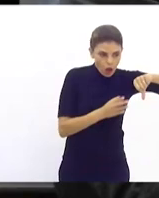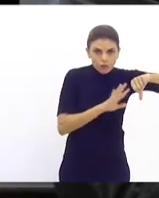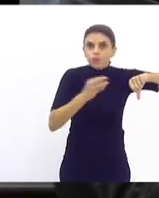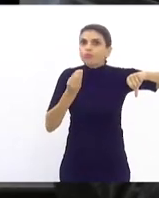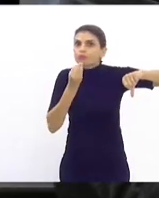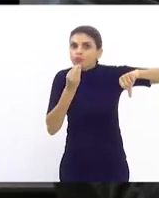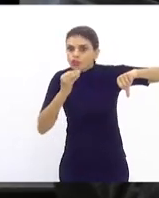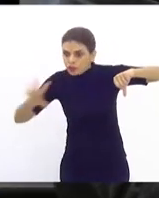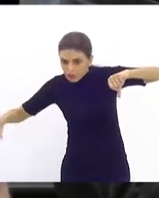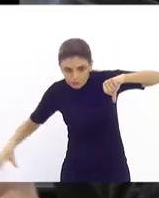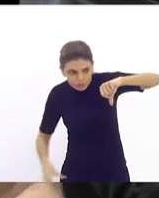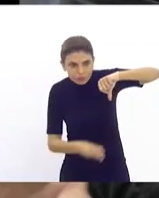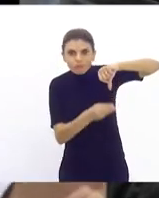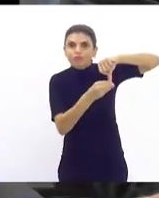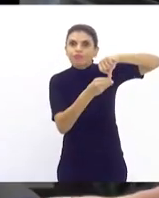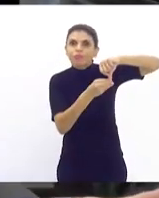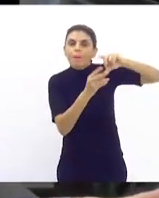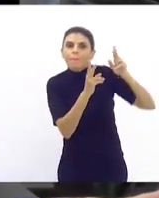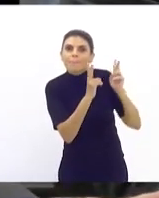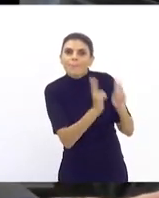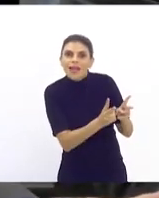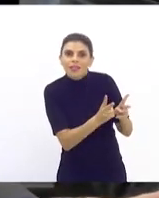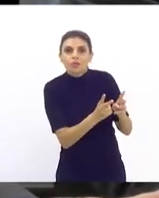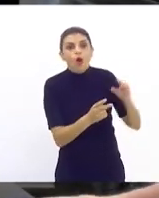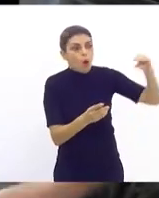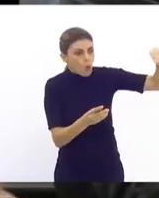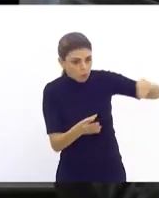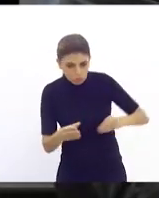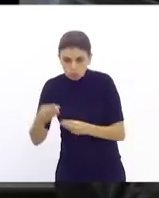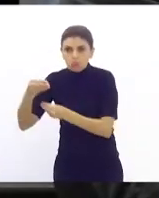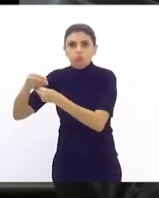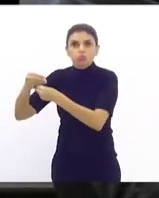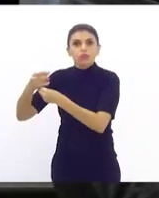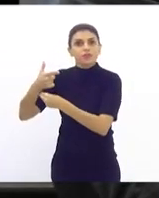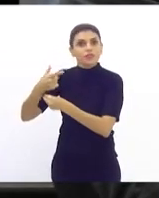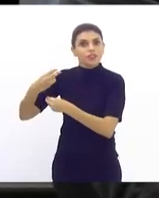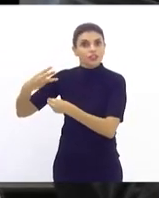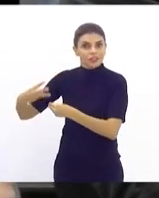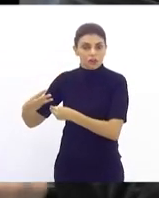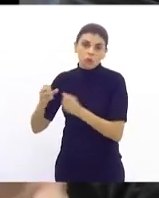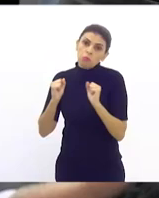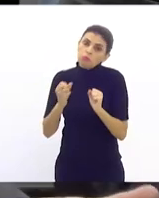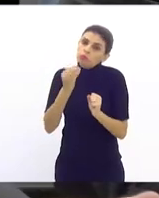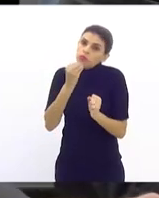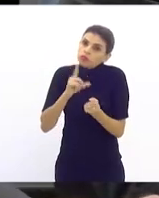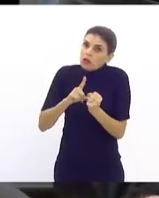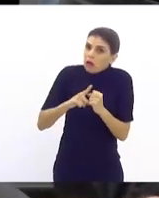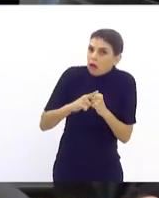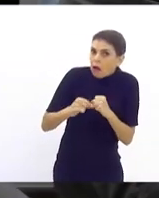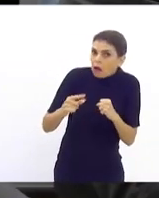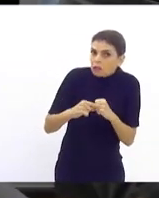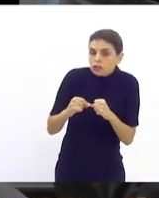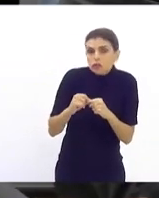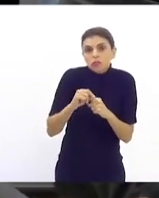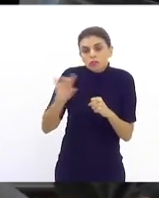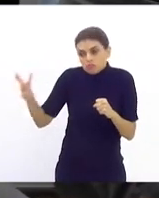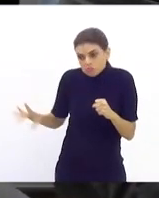estar contido no projeto de 23, como fosse até um artigo do de 23.